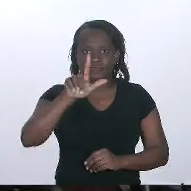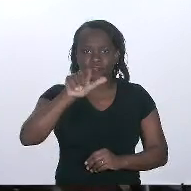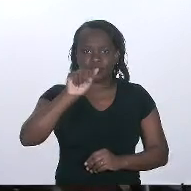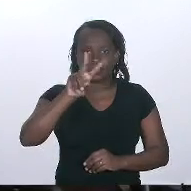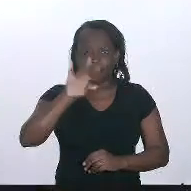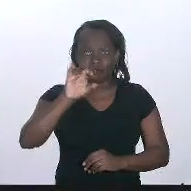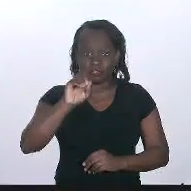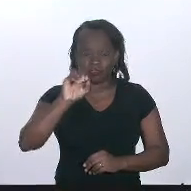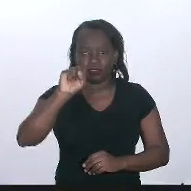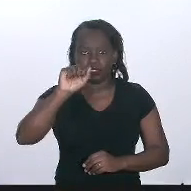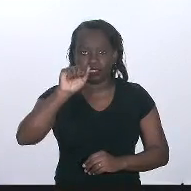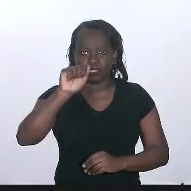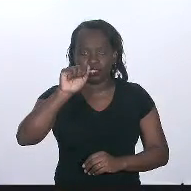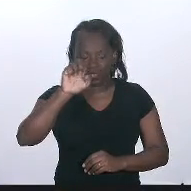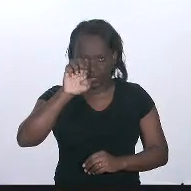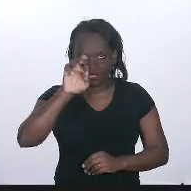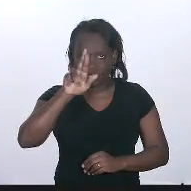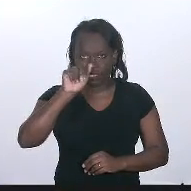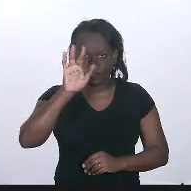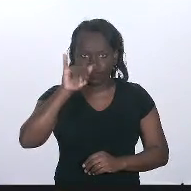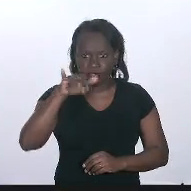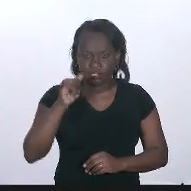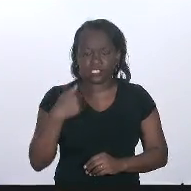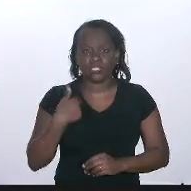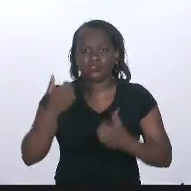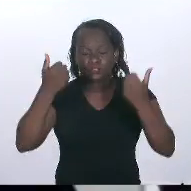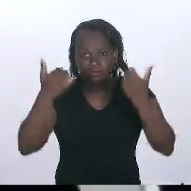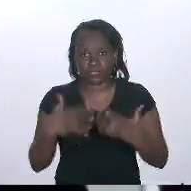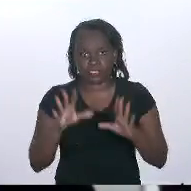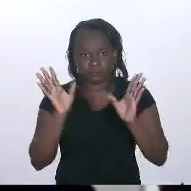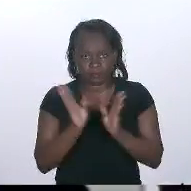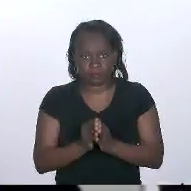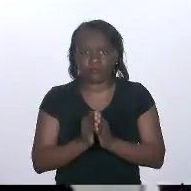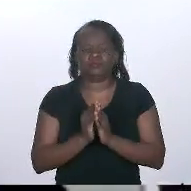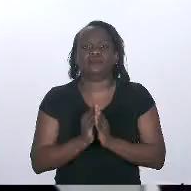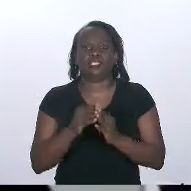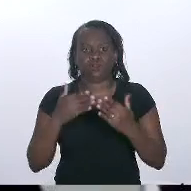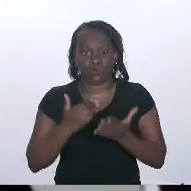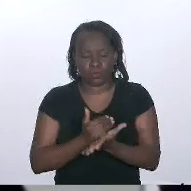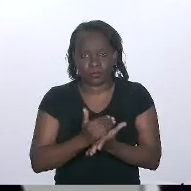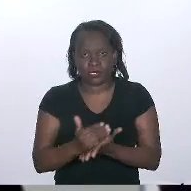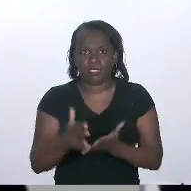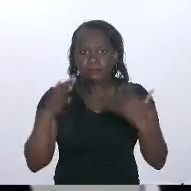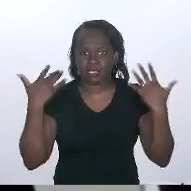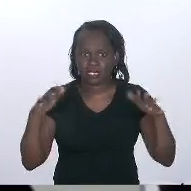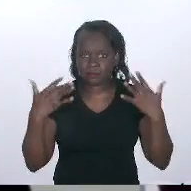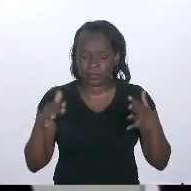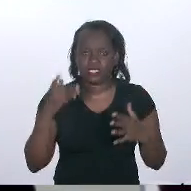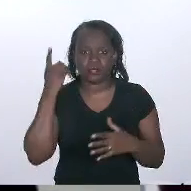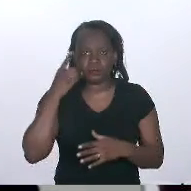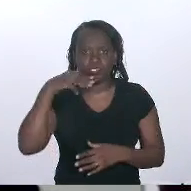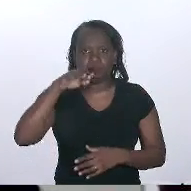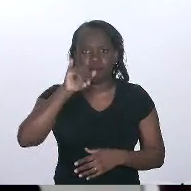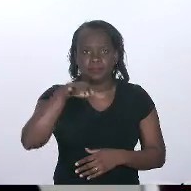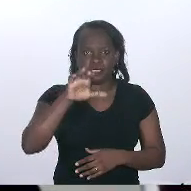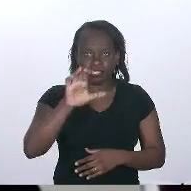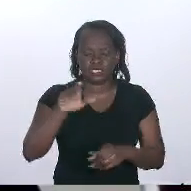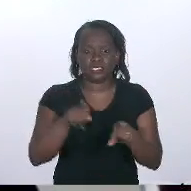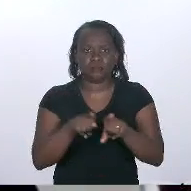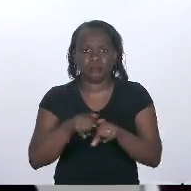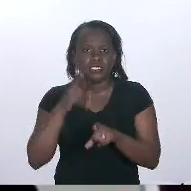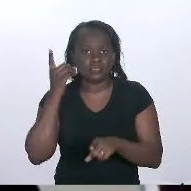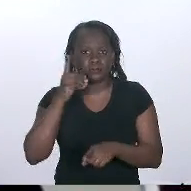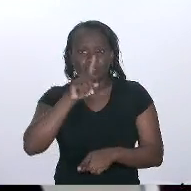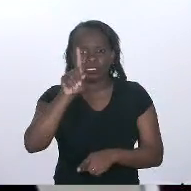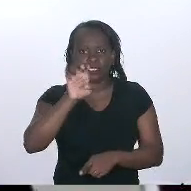o filho sobre os dentes ser em breve vou começar a parabenizando deputado Carlos minc EA